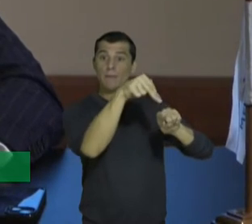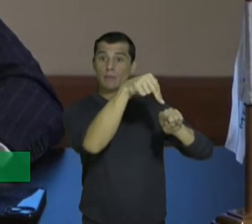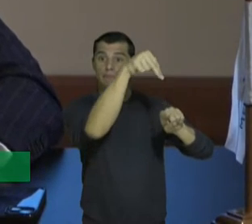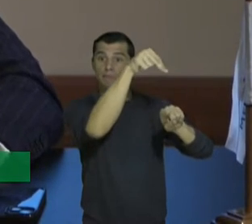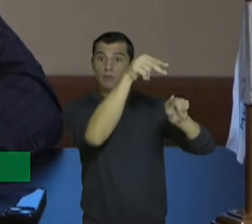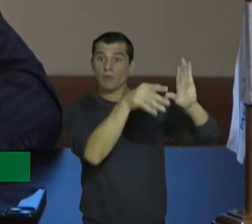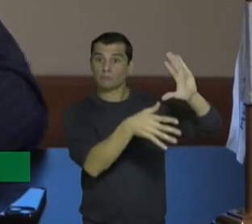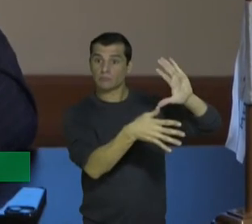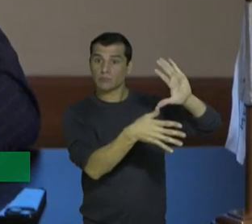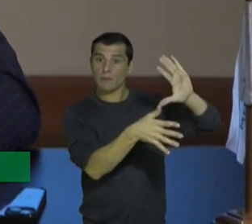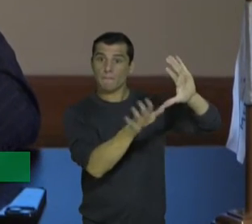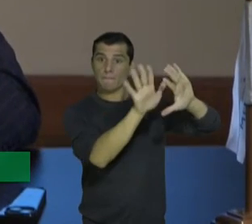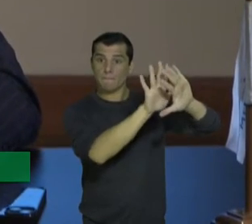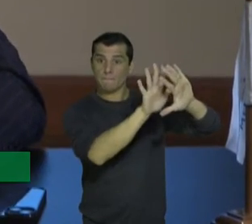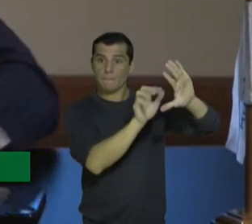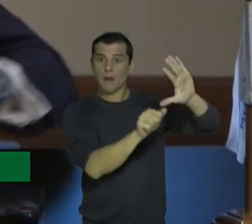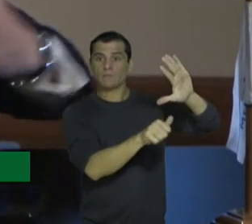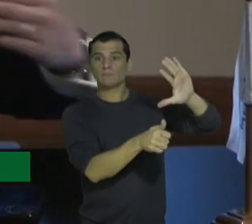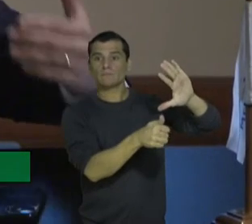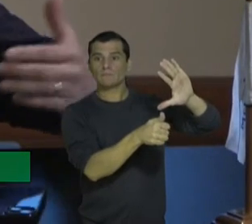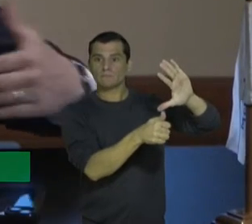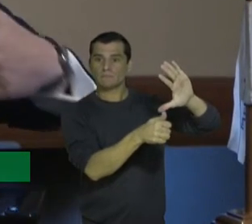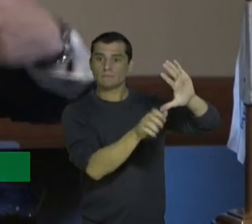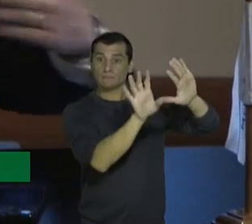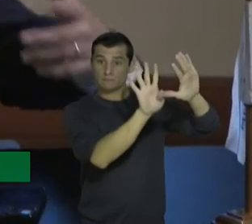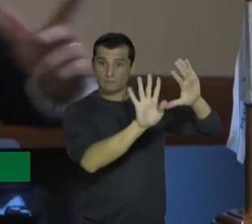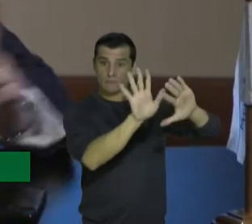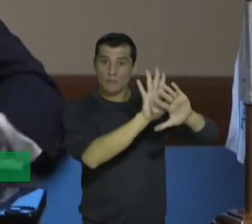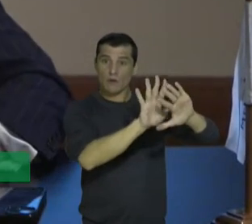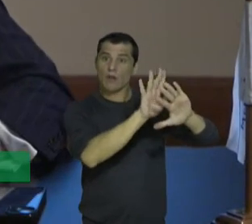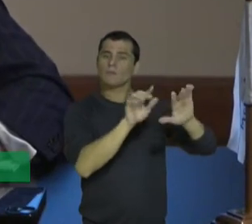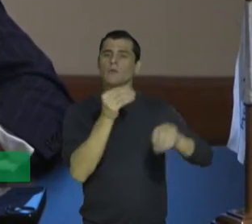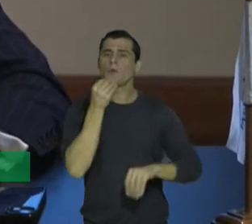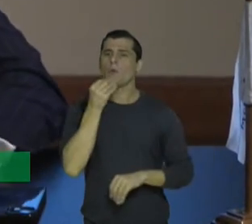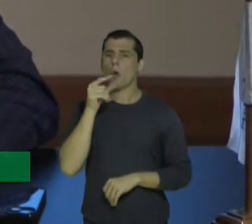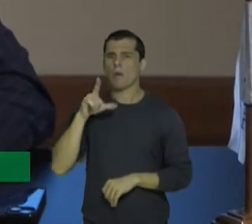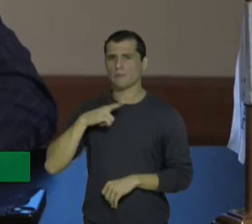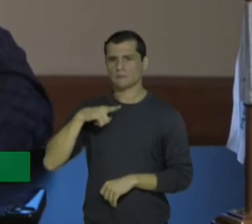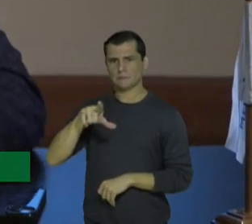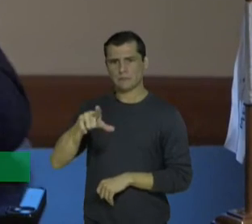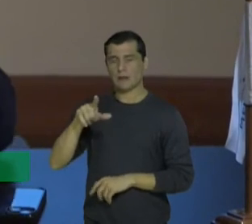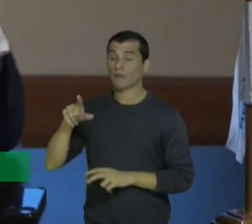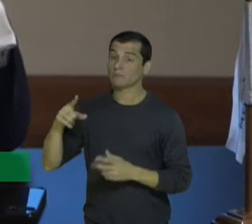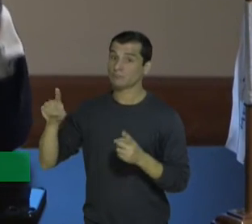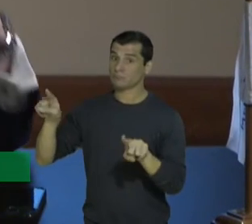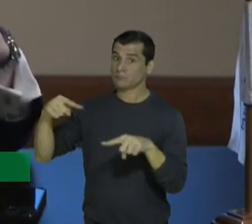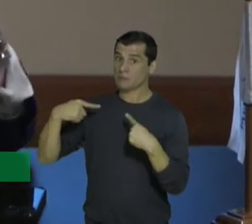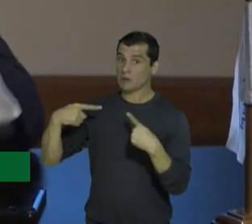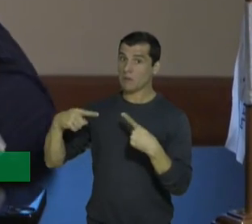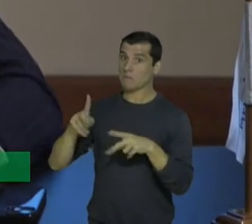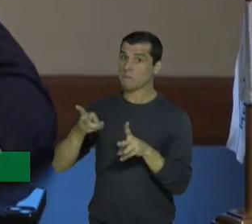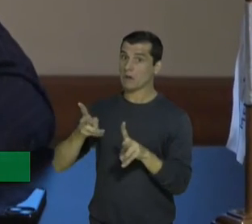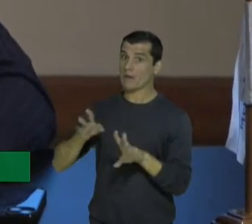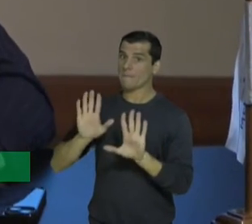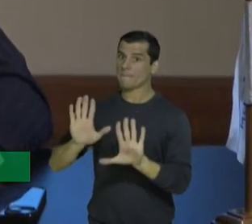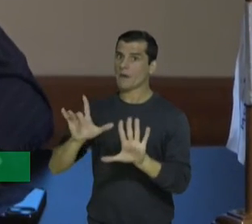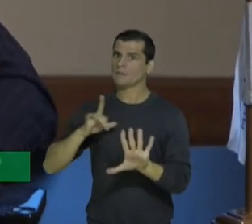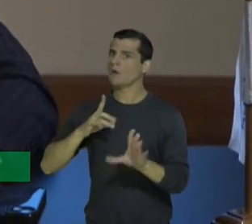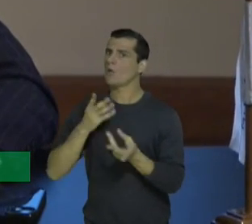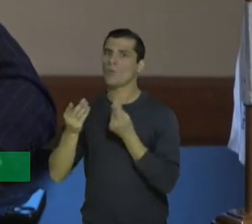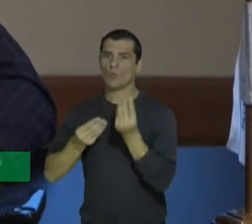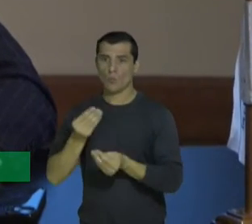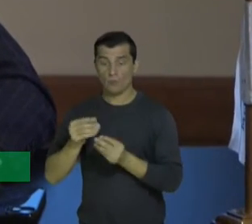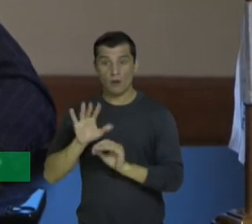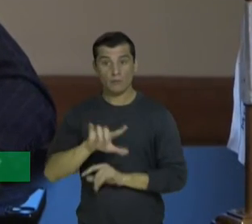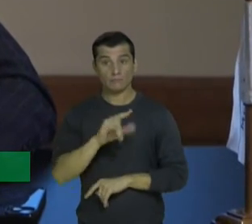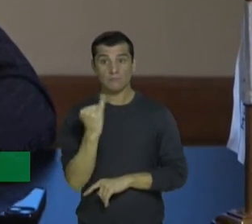adicionais A lógica é a mesma as dificuldades desafios são poucos maiores então a questão é qual a importância da